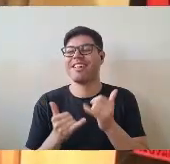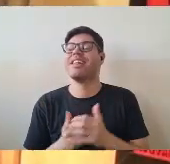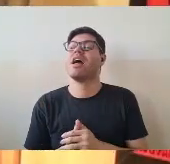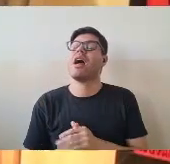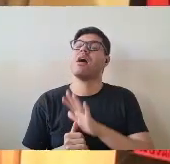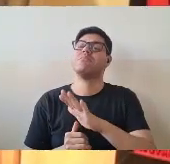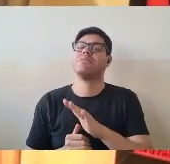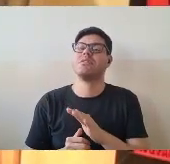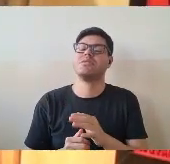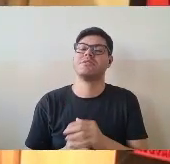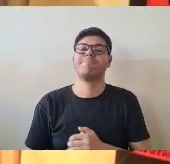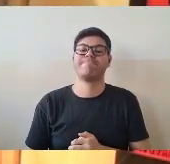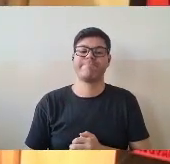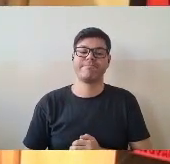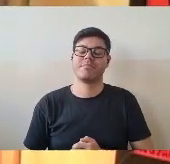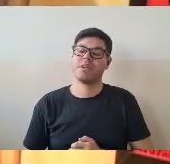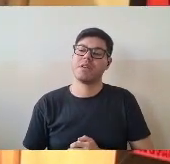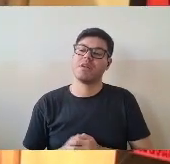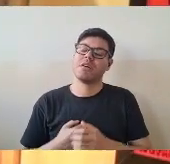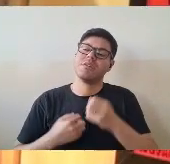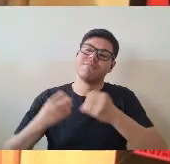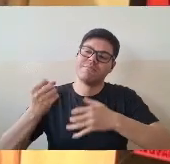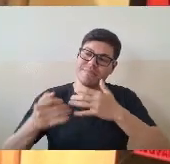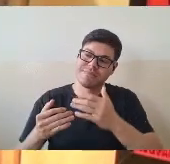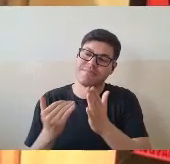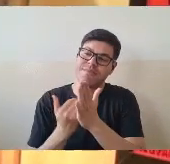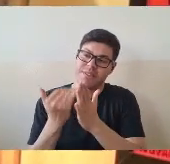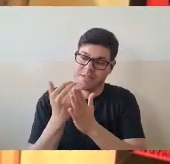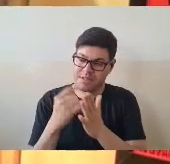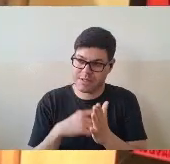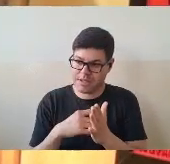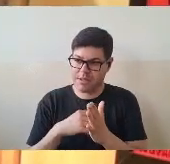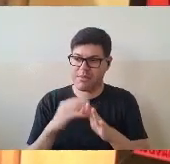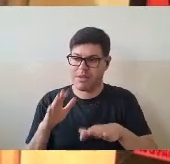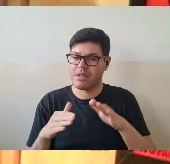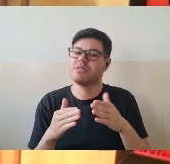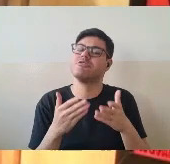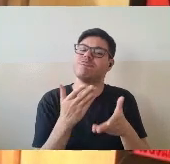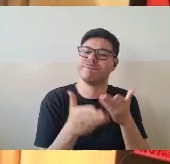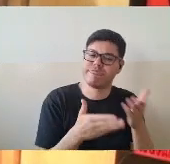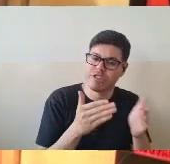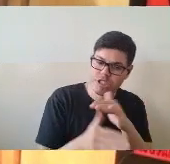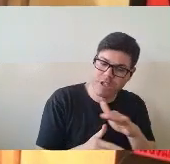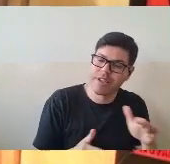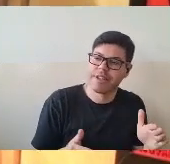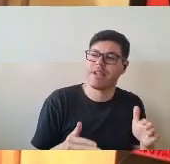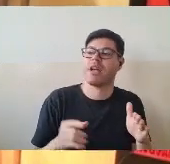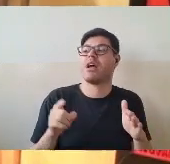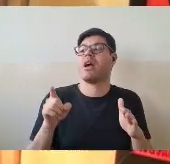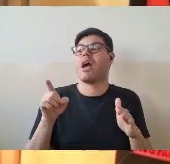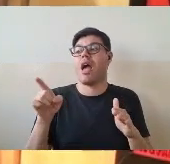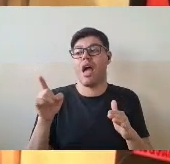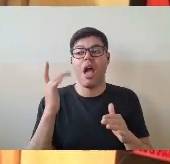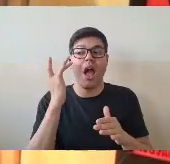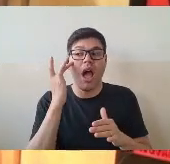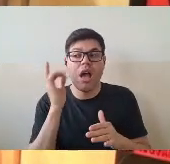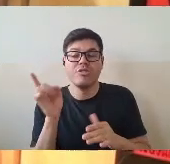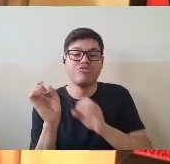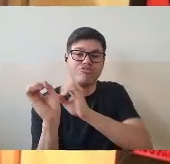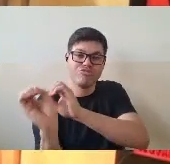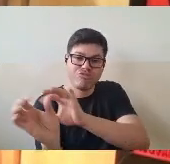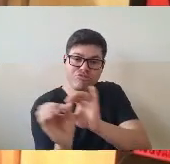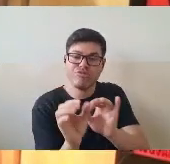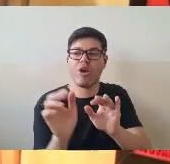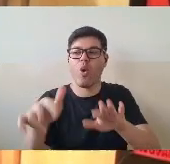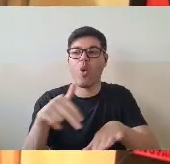pediatria, eu acho que o senhor deveria dar mais aulas por aí, palestras. É um palpite meu, porque Bondade